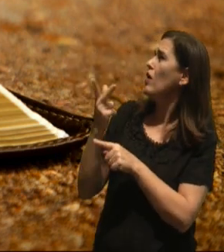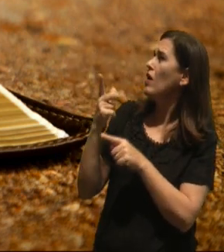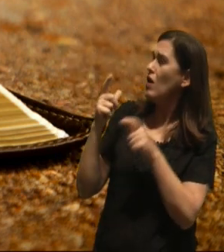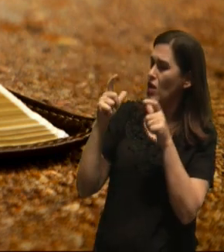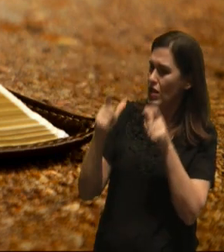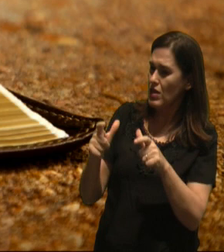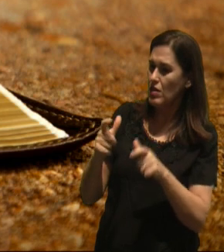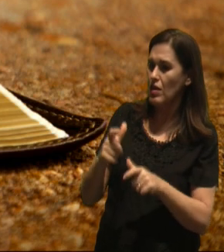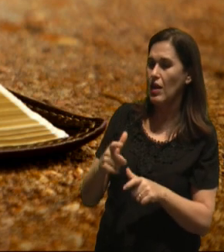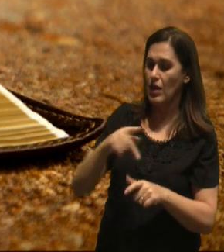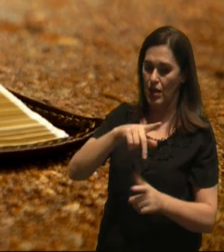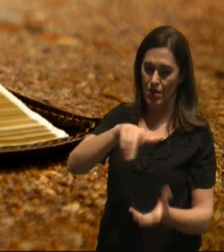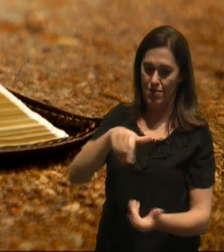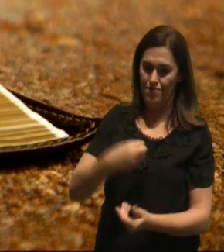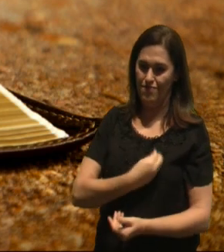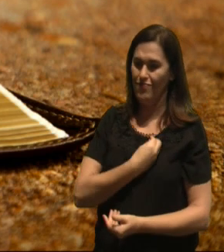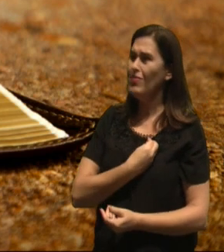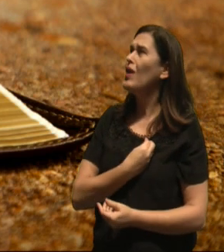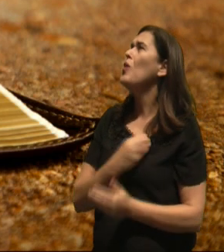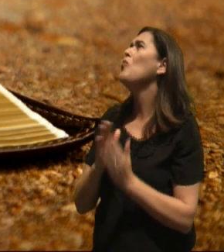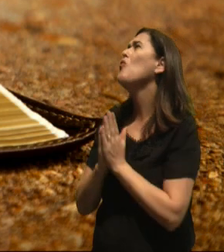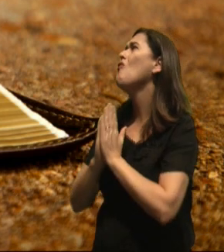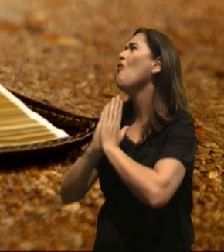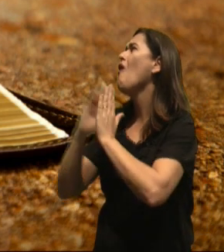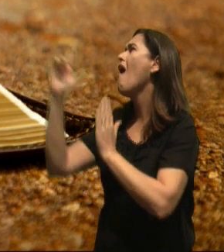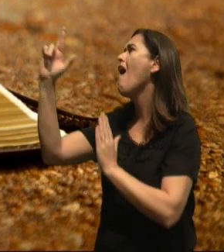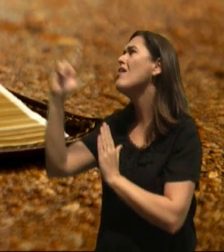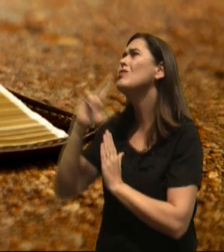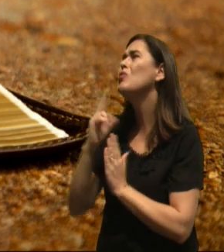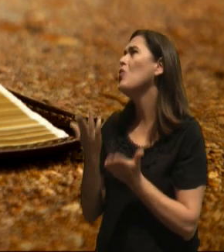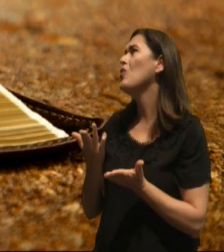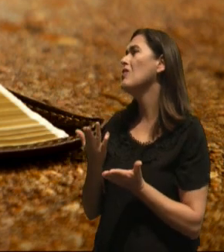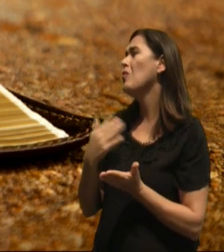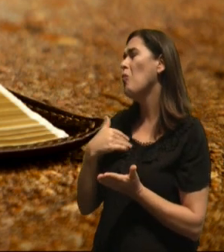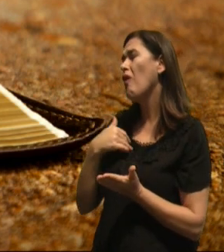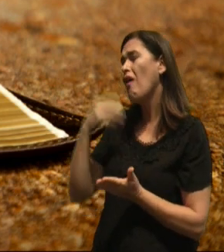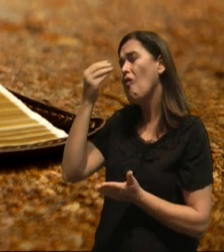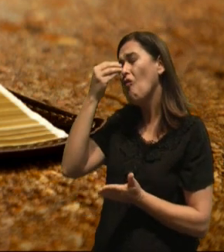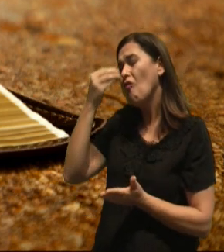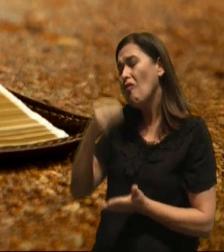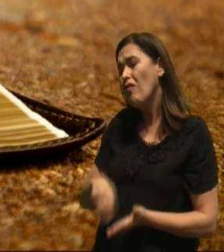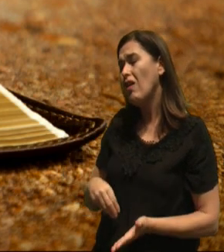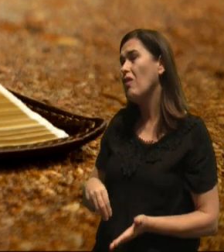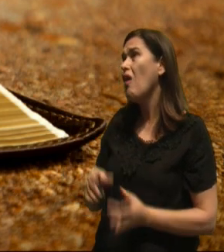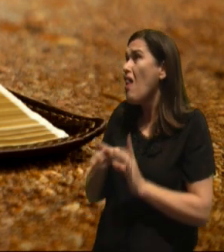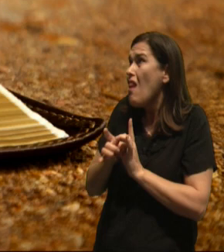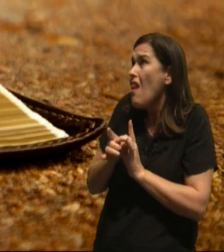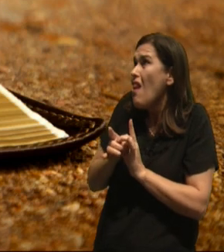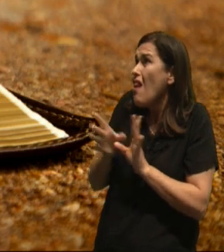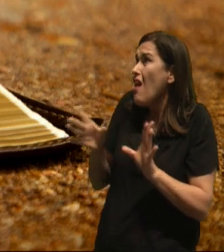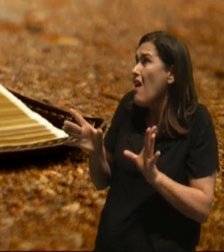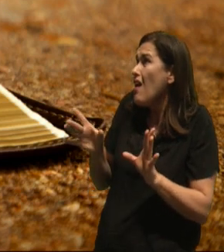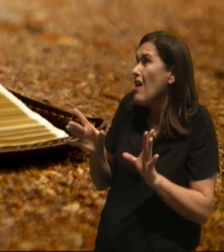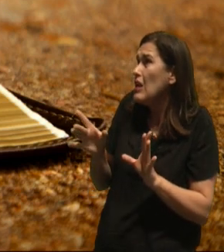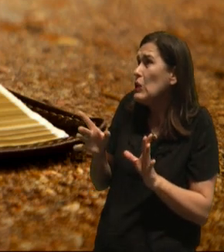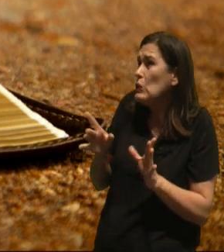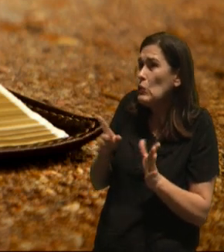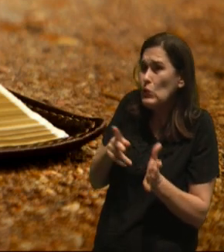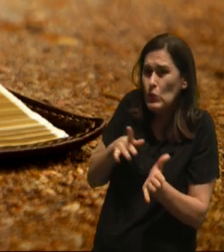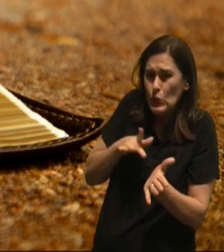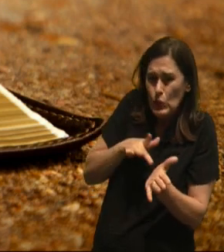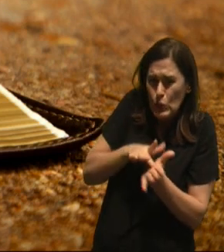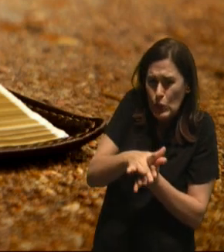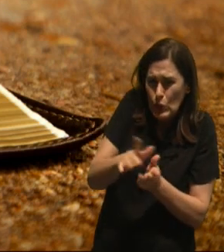terra dos viventes. Atende o meu clamor, pois me vejo muito fraco. Livra-me dos meus